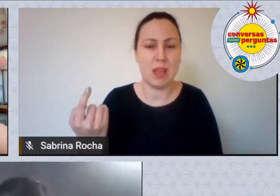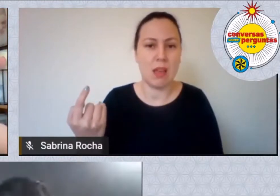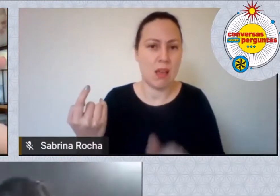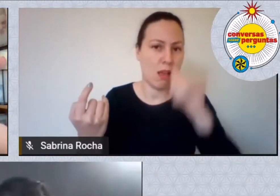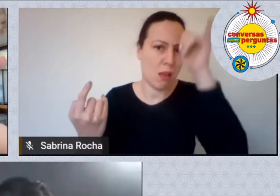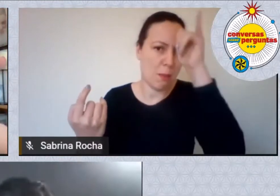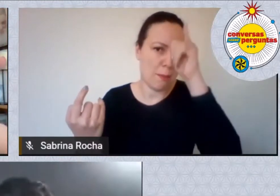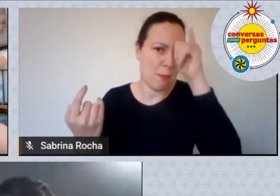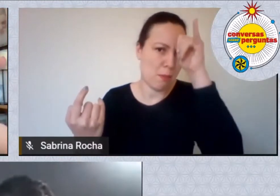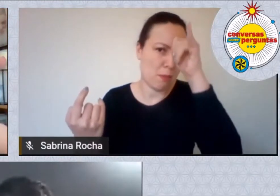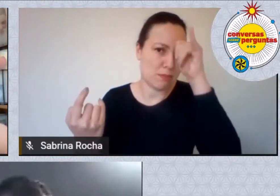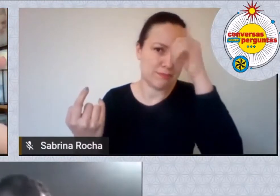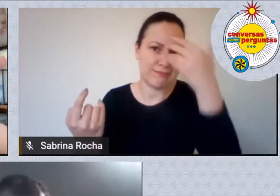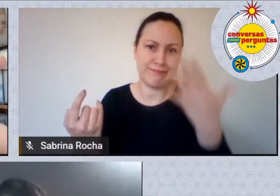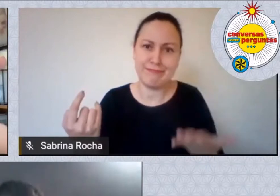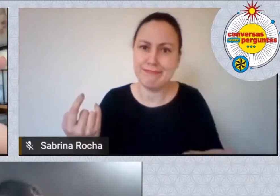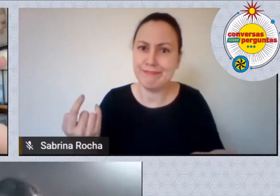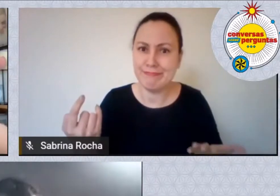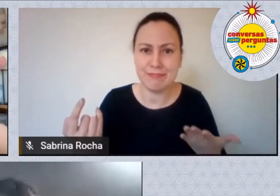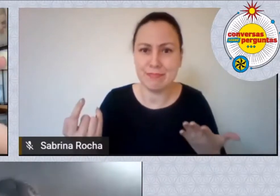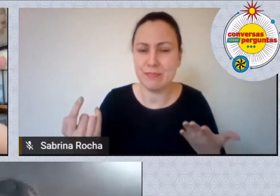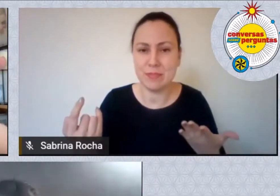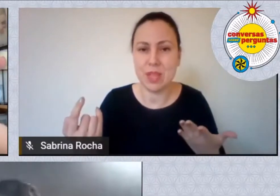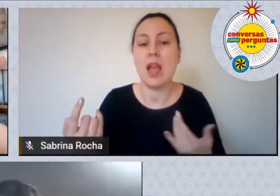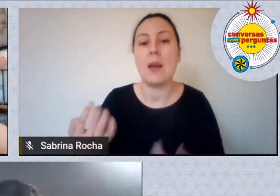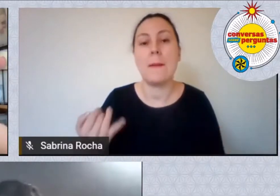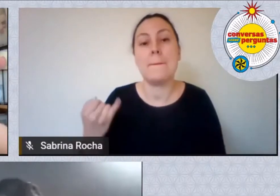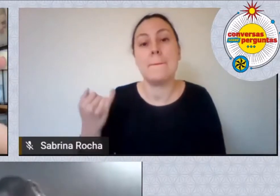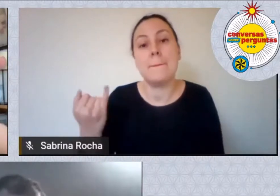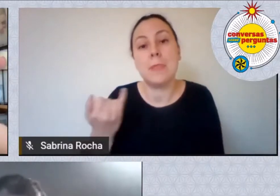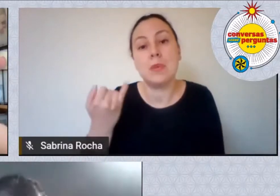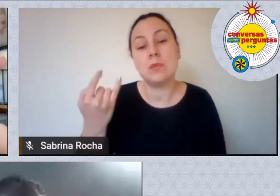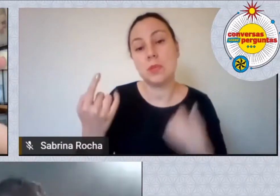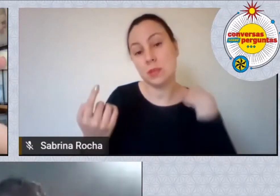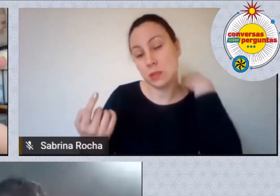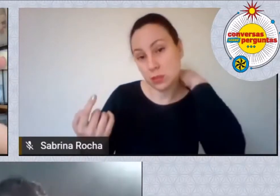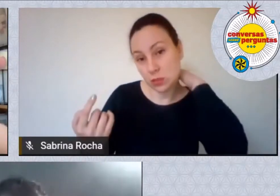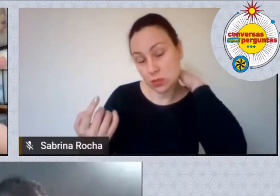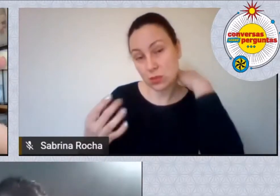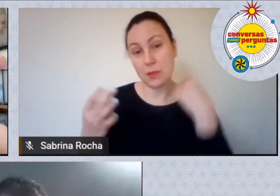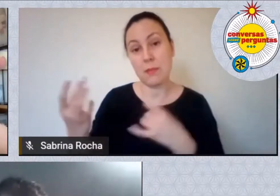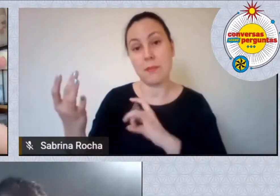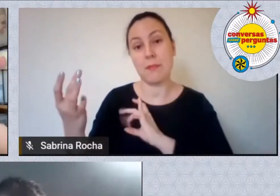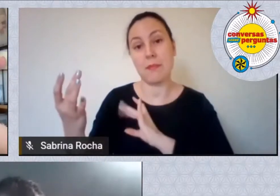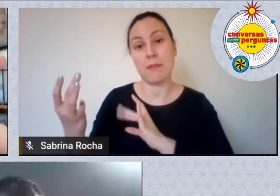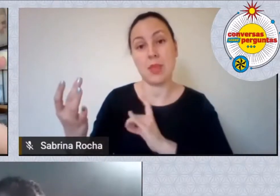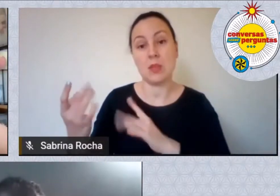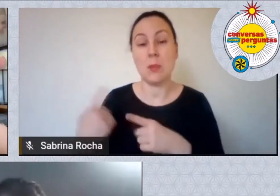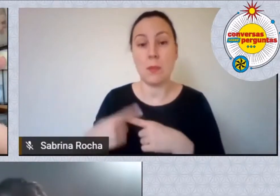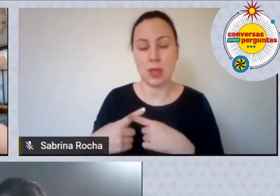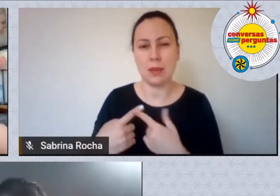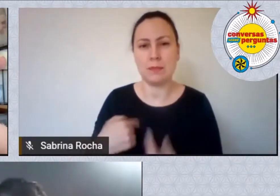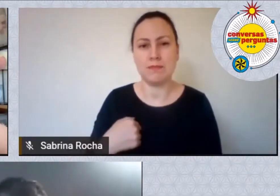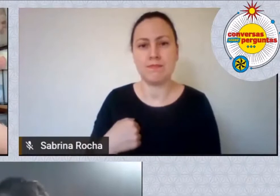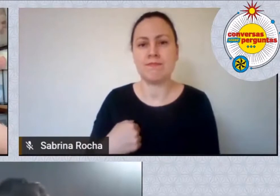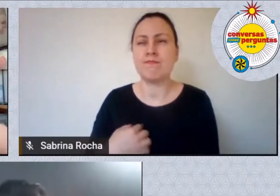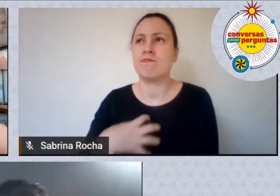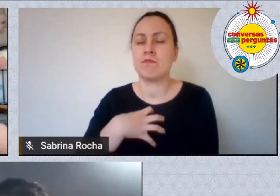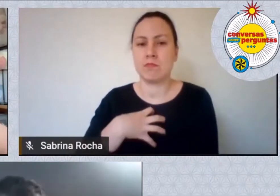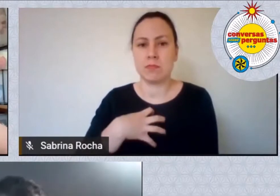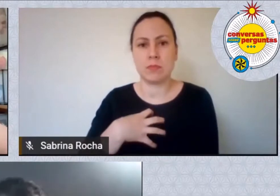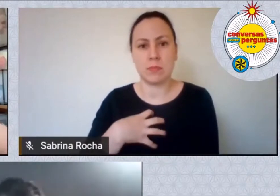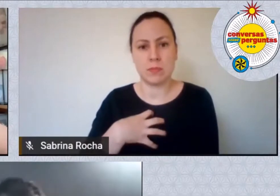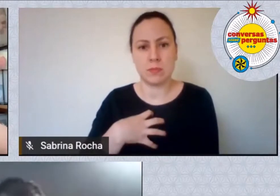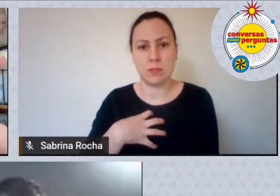sem noção. Né? É muito importante porque o medo ele convoca uma atitude que é assim, ataque